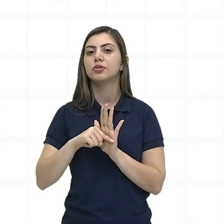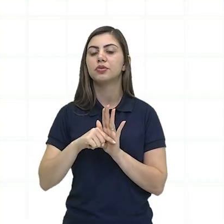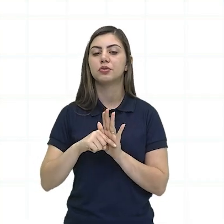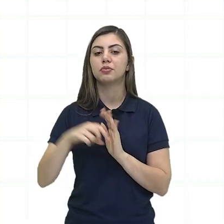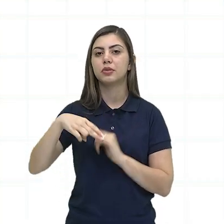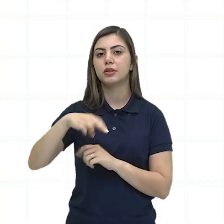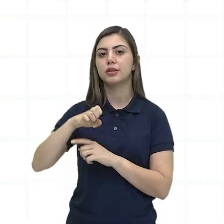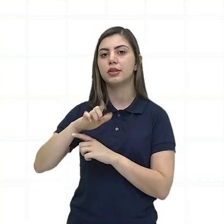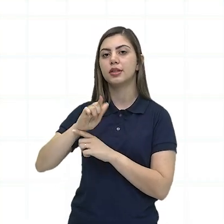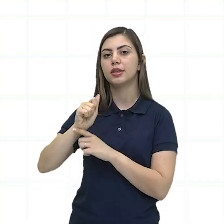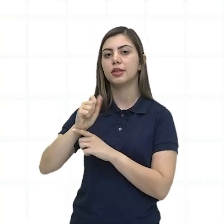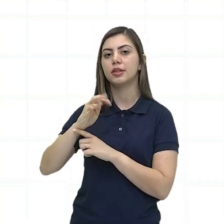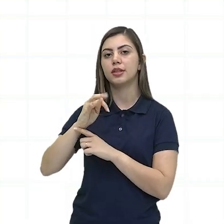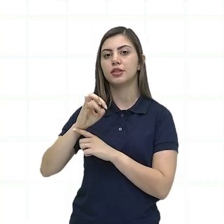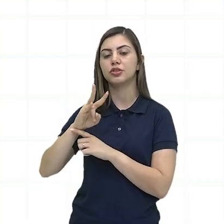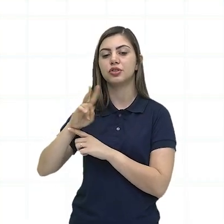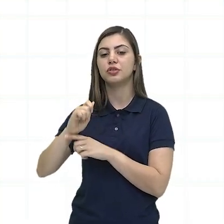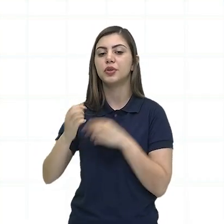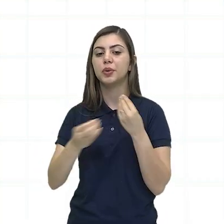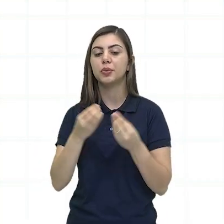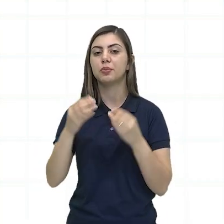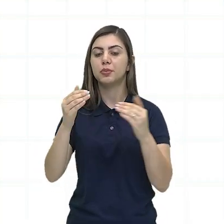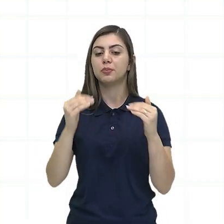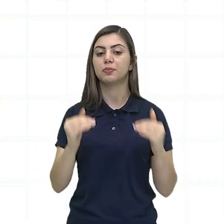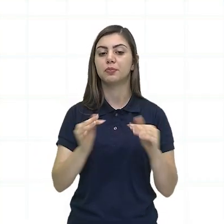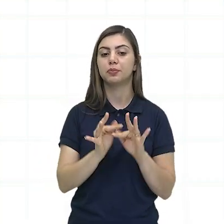elas, do not